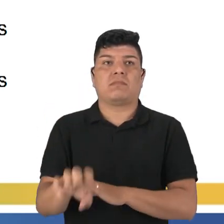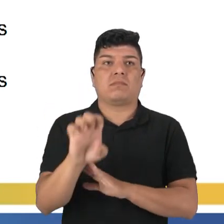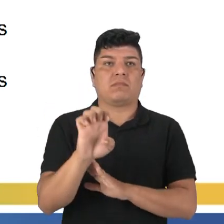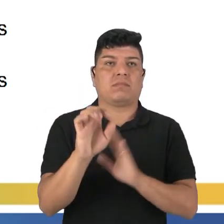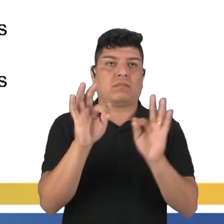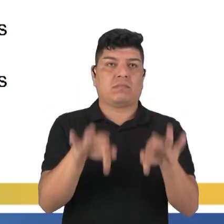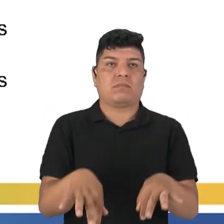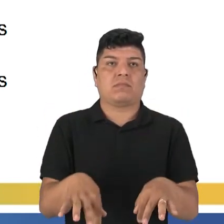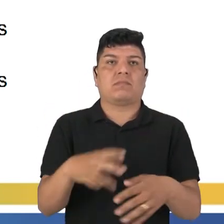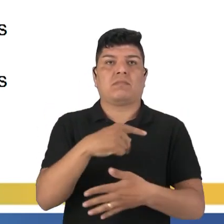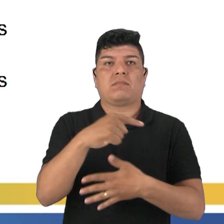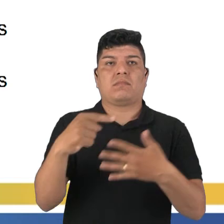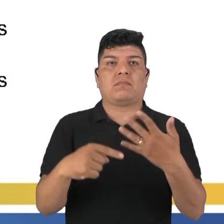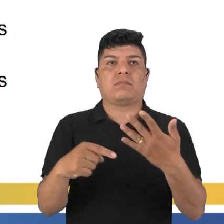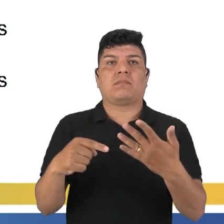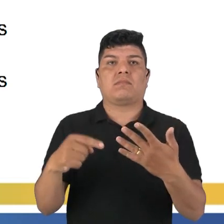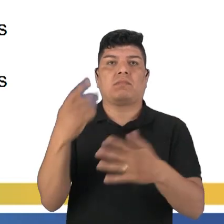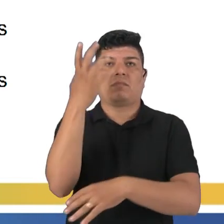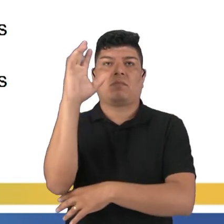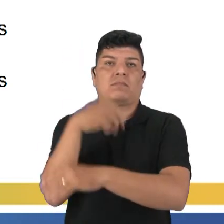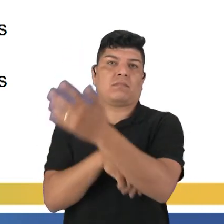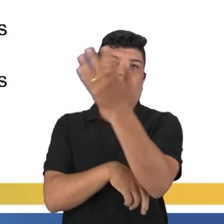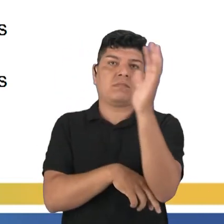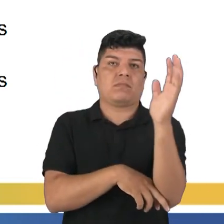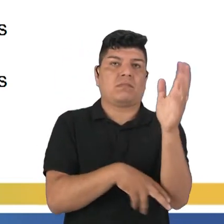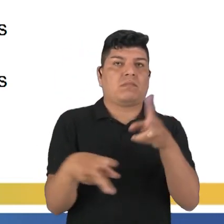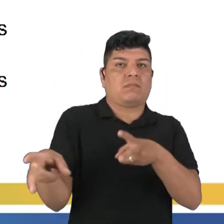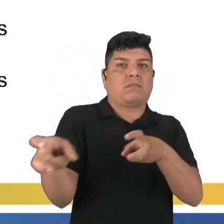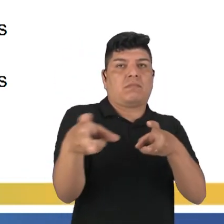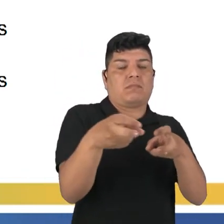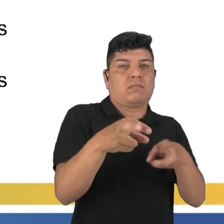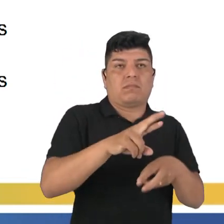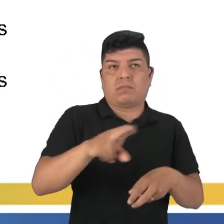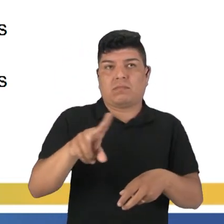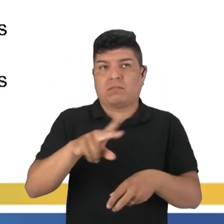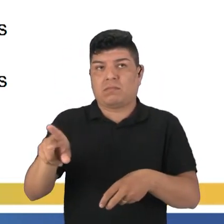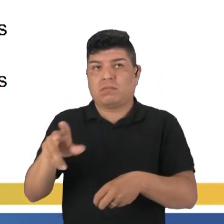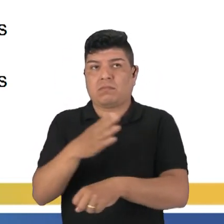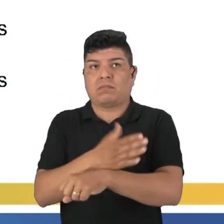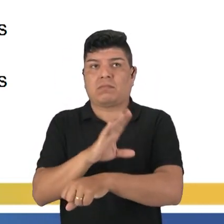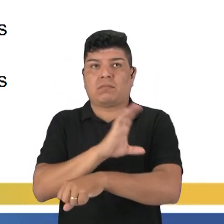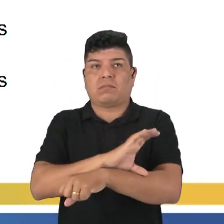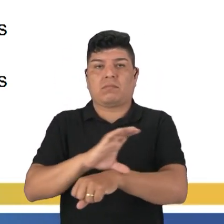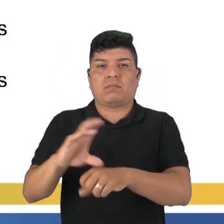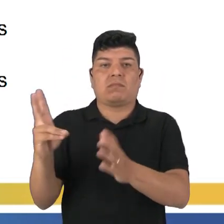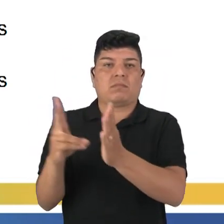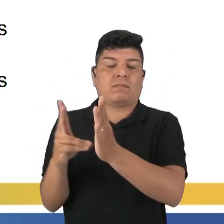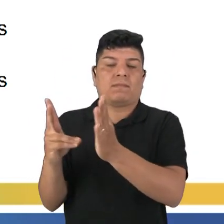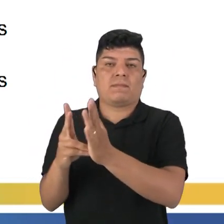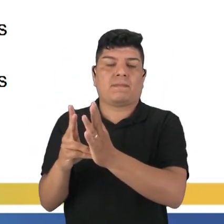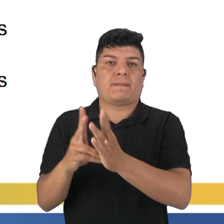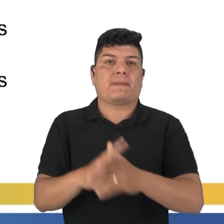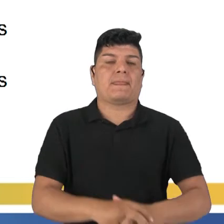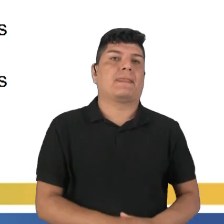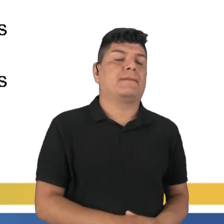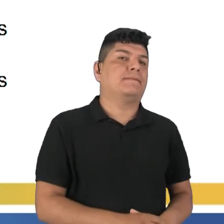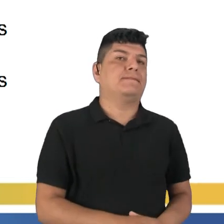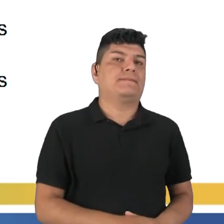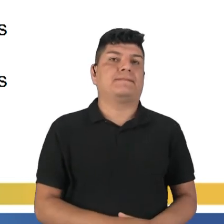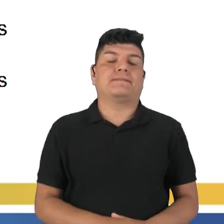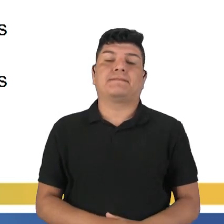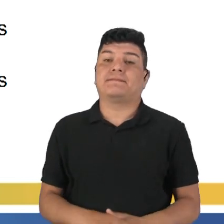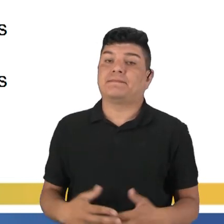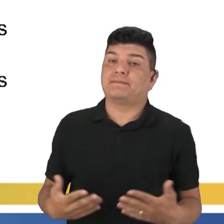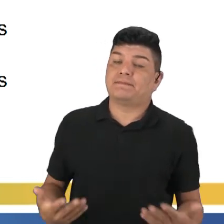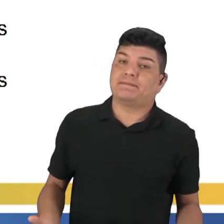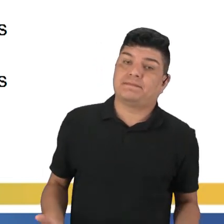E finalizando E, os elementos da natureza não são percebidos nas práticas culturais indígenas. E